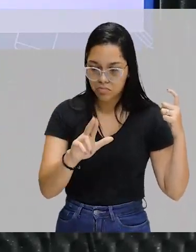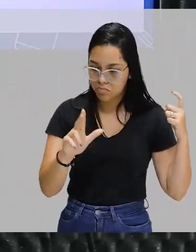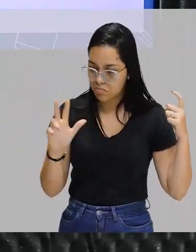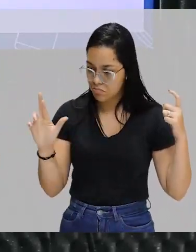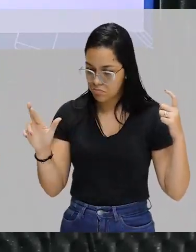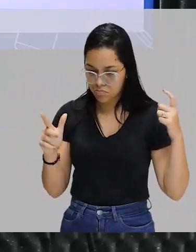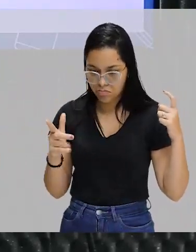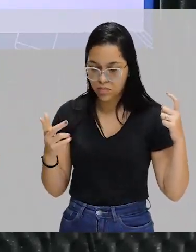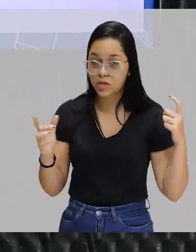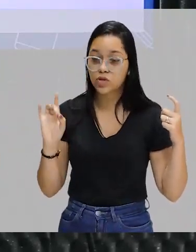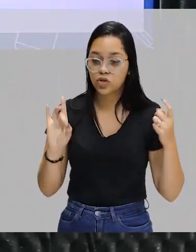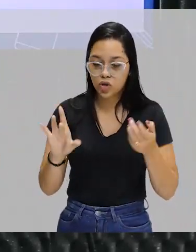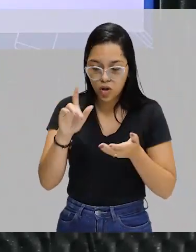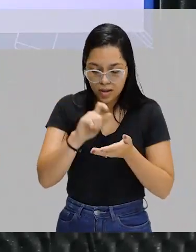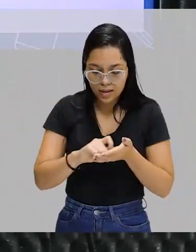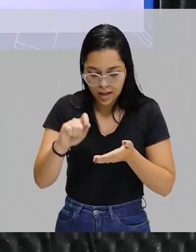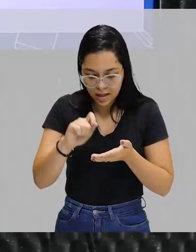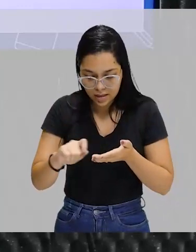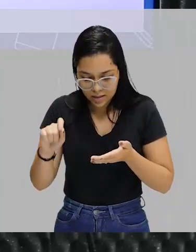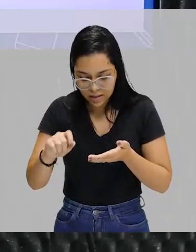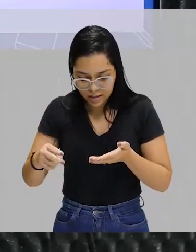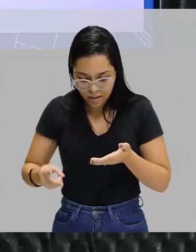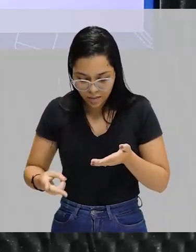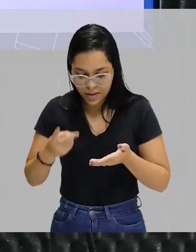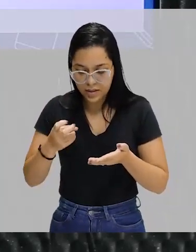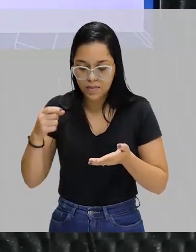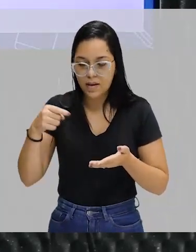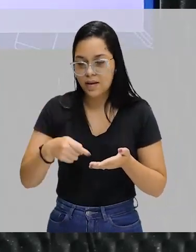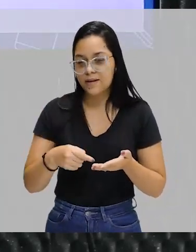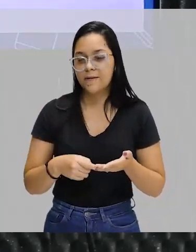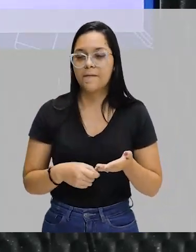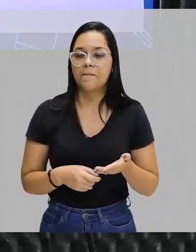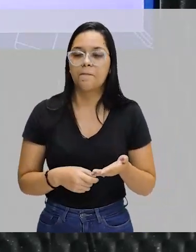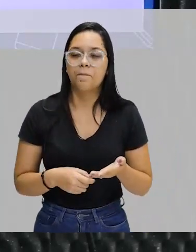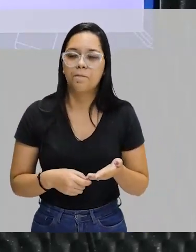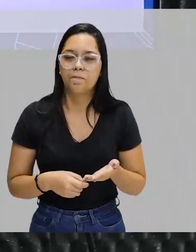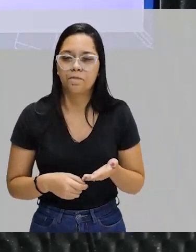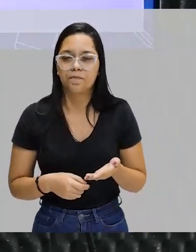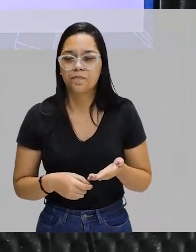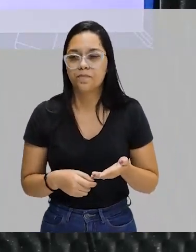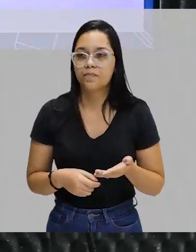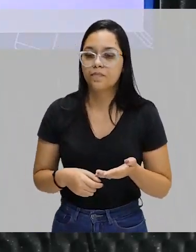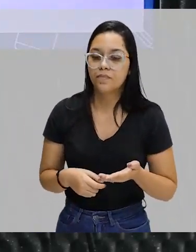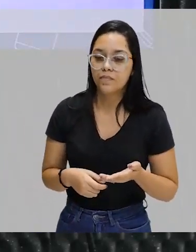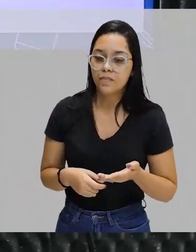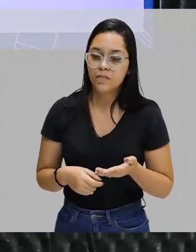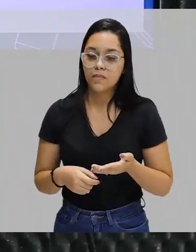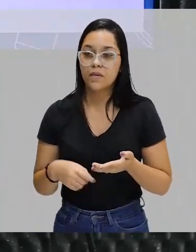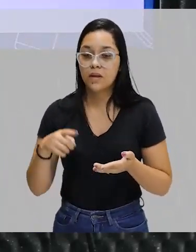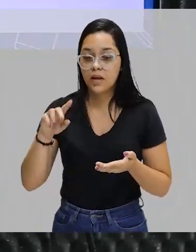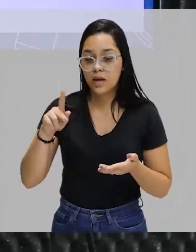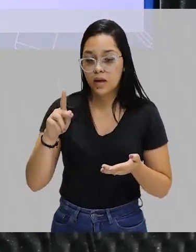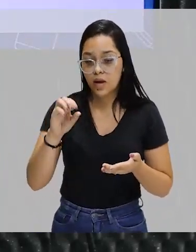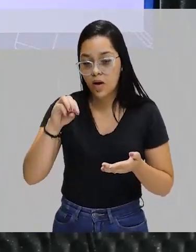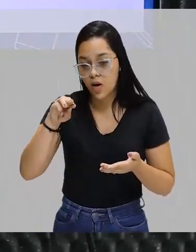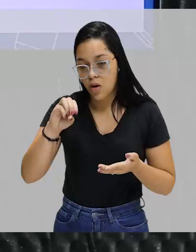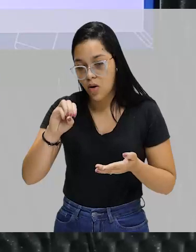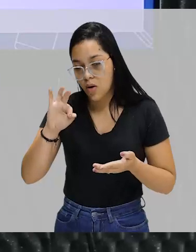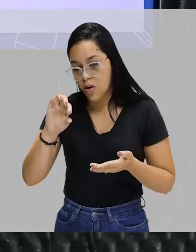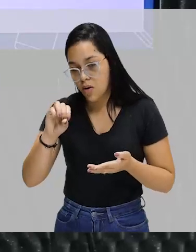diferença. Apenas na escrita nós iremos perceber essa diferenciação. Então, são